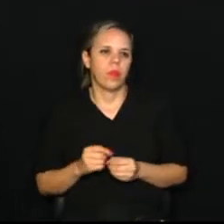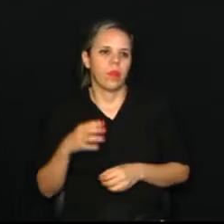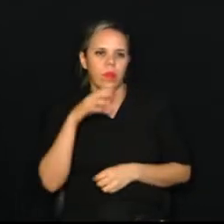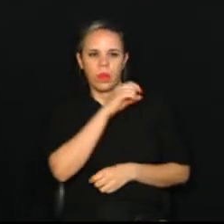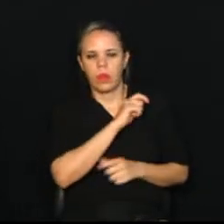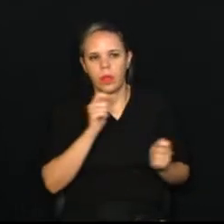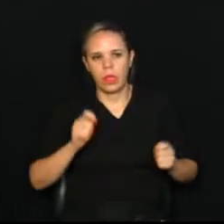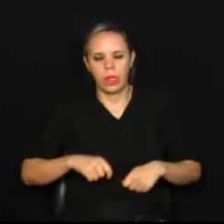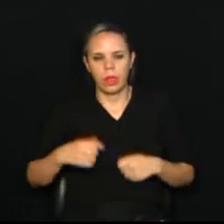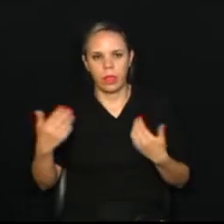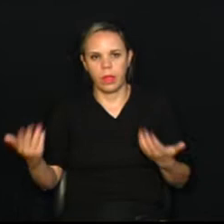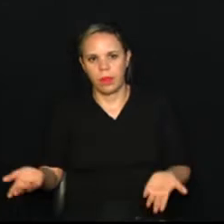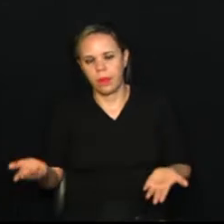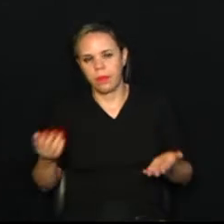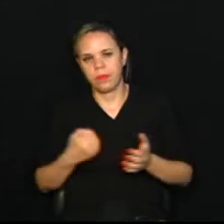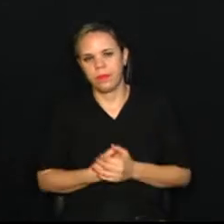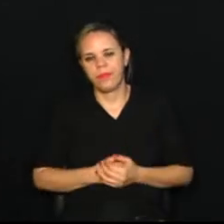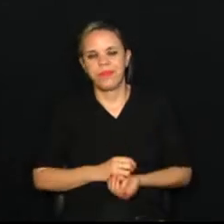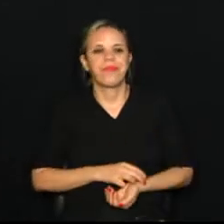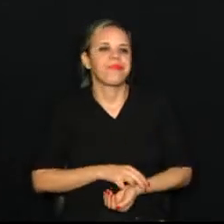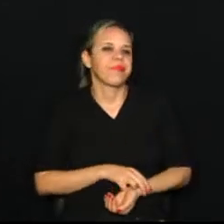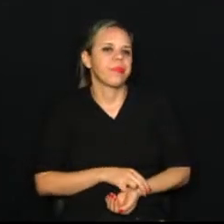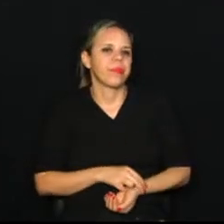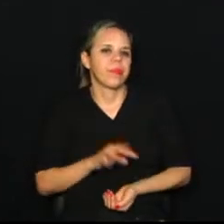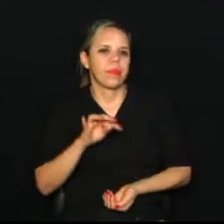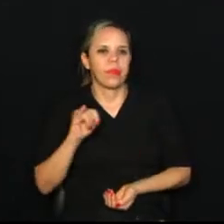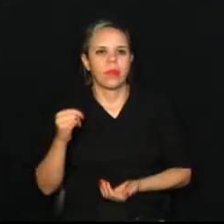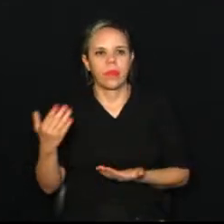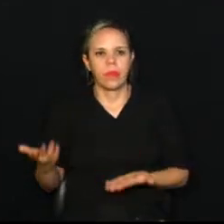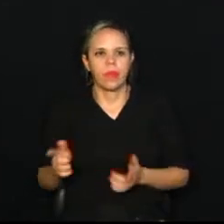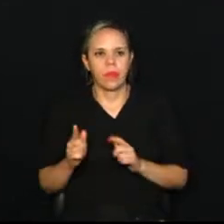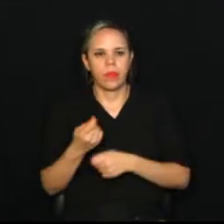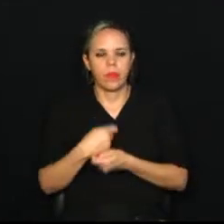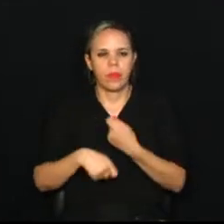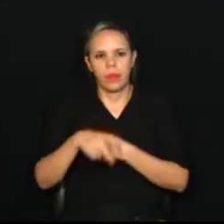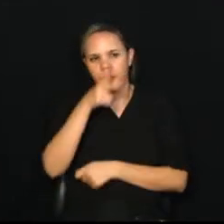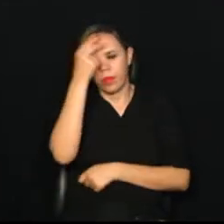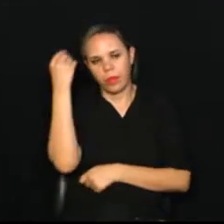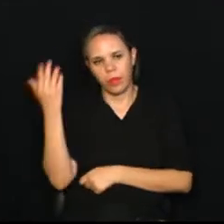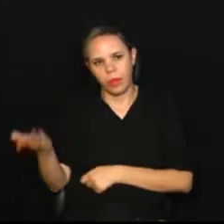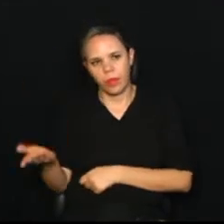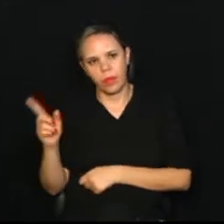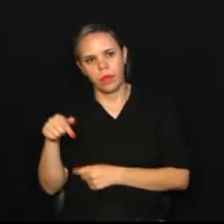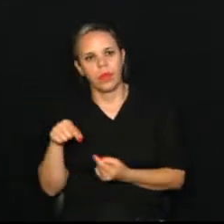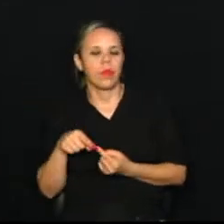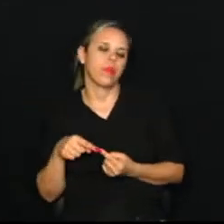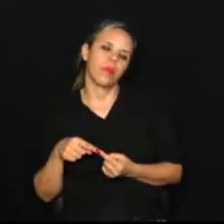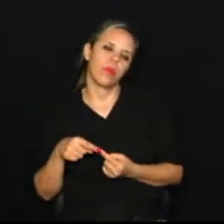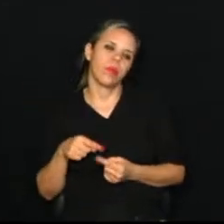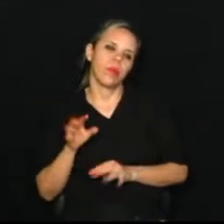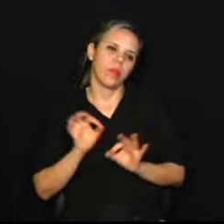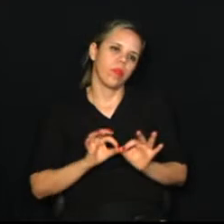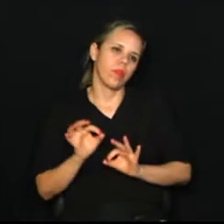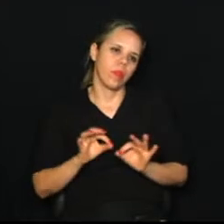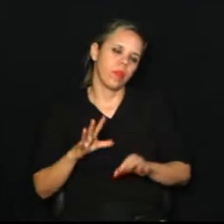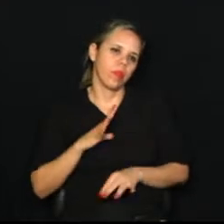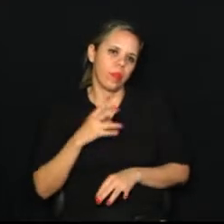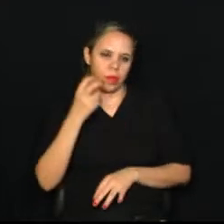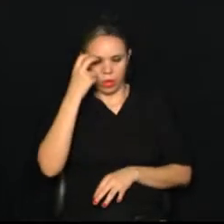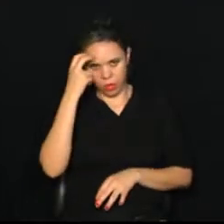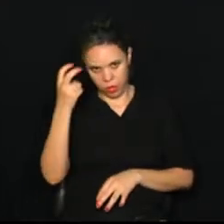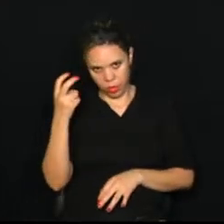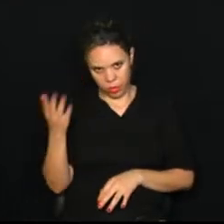rápido possível. Então, a TI na gestão pública é o objetivo de planejar a cidade